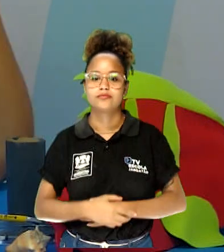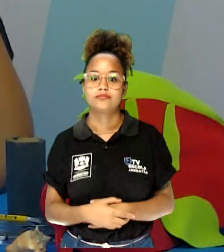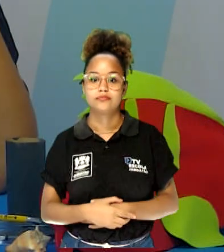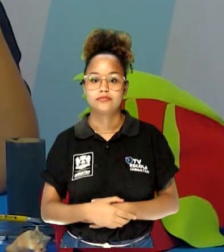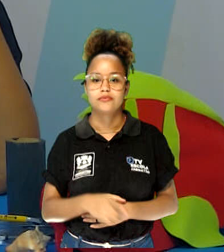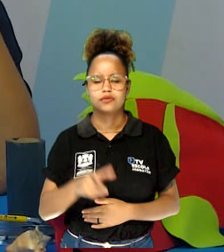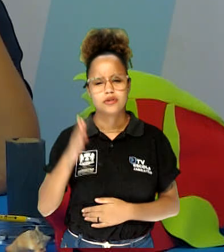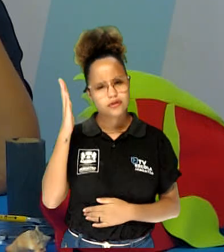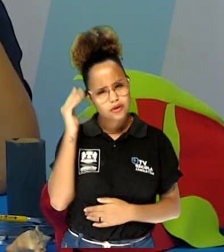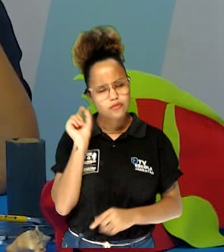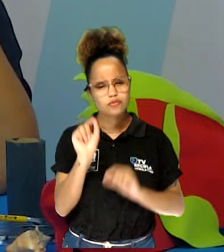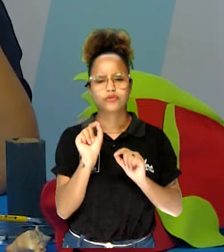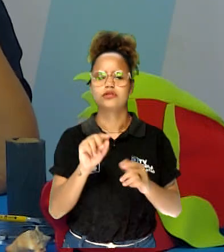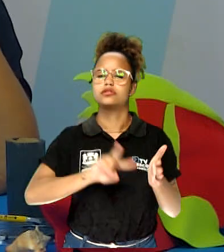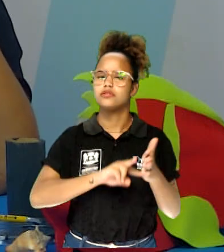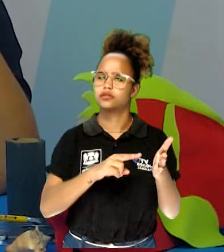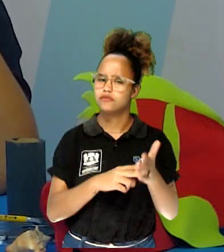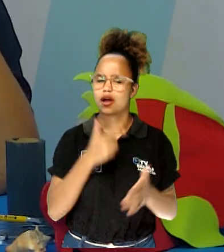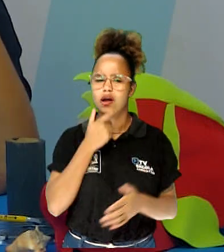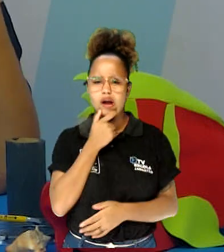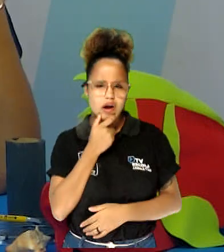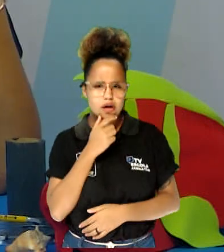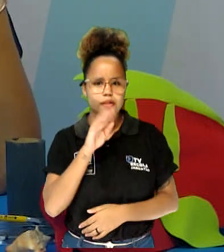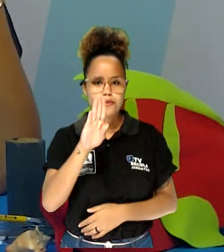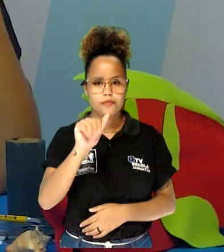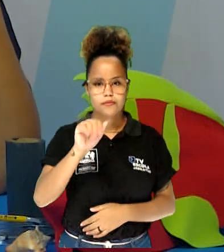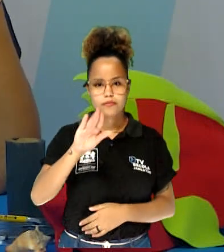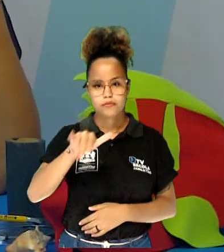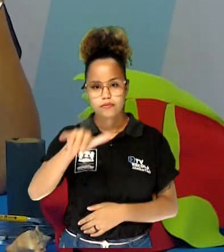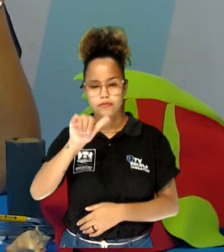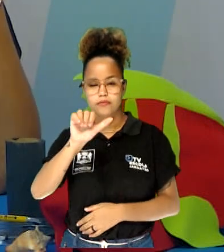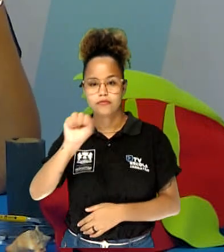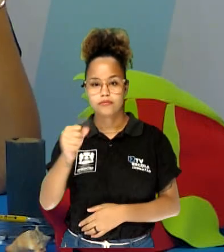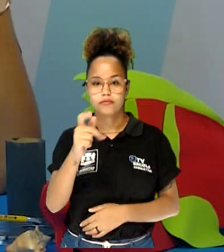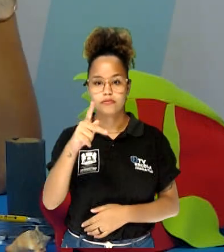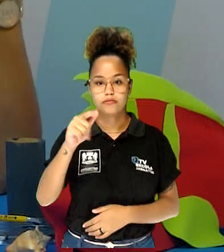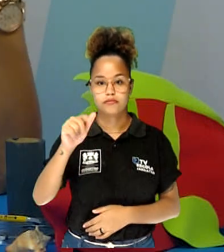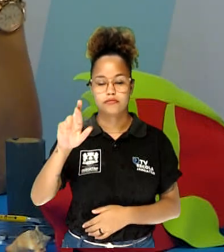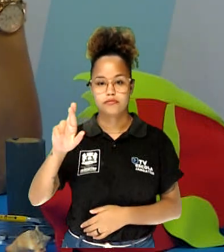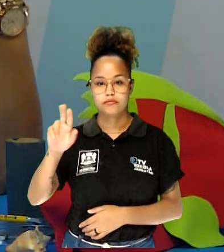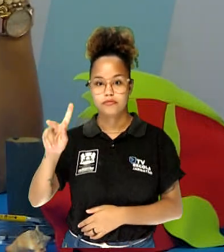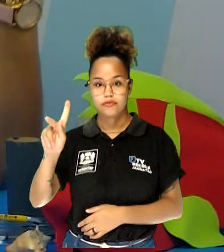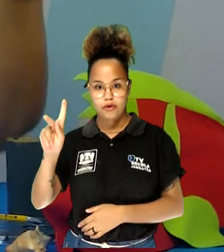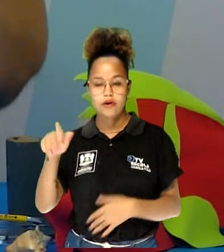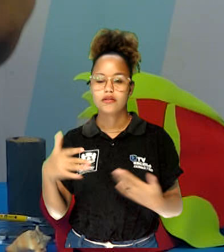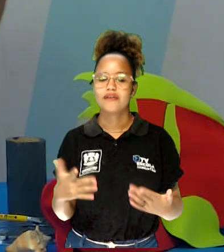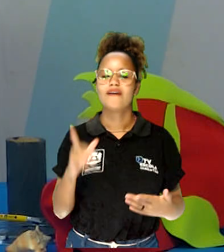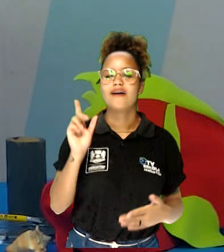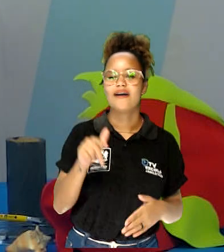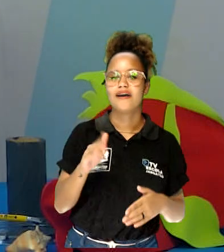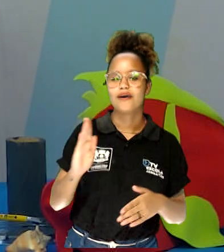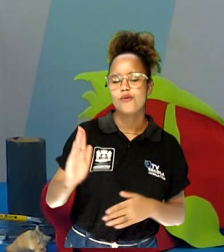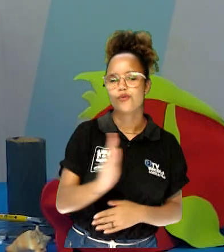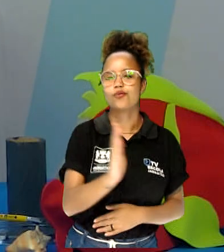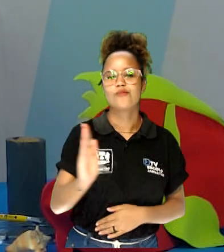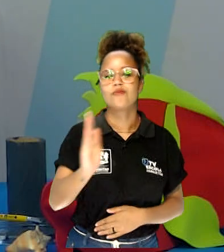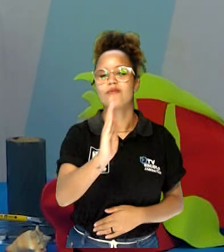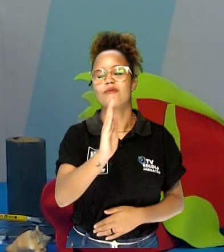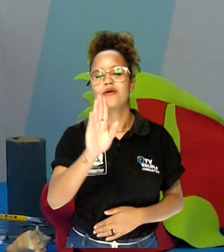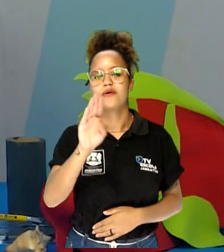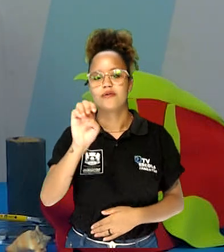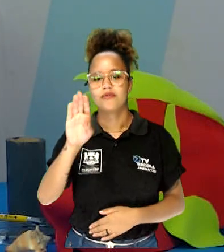Vocês sabem o que significa? Não. Essa música é Tubarão Bebê. Então você pega o seu